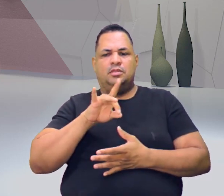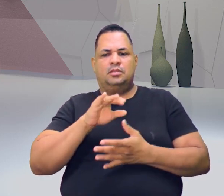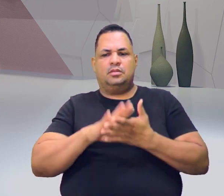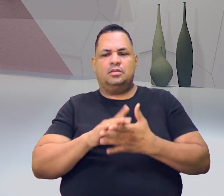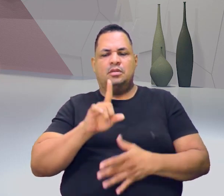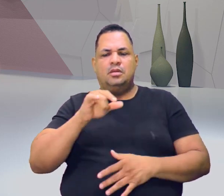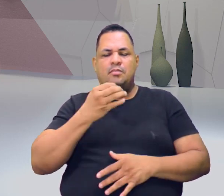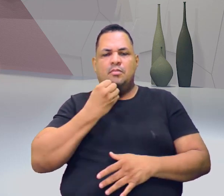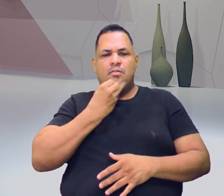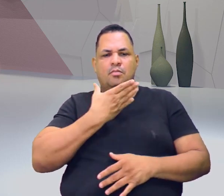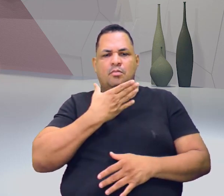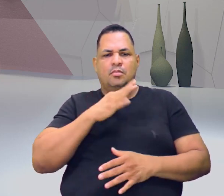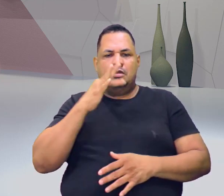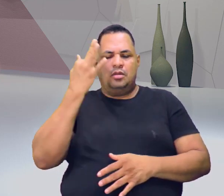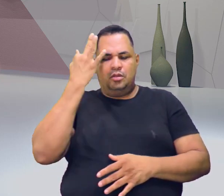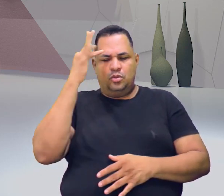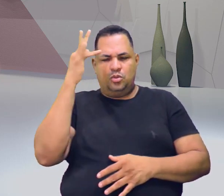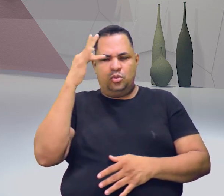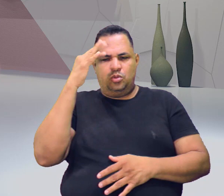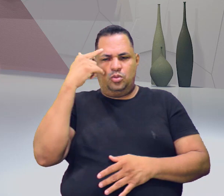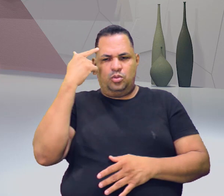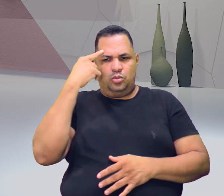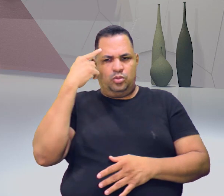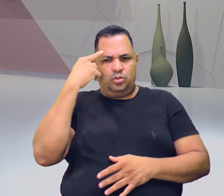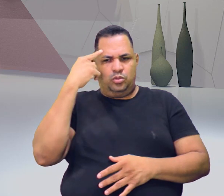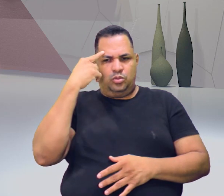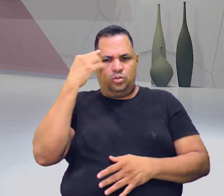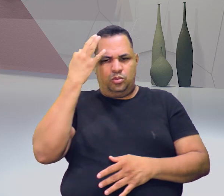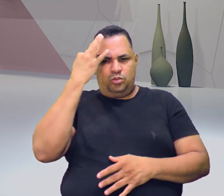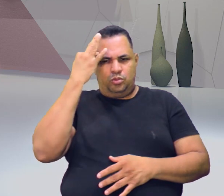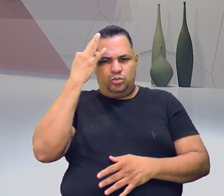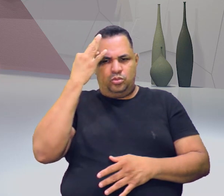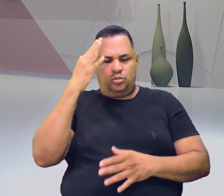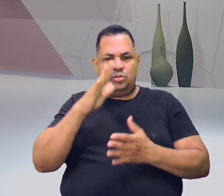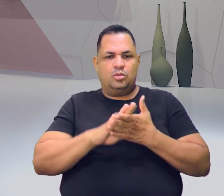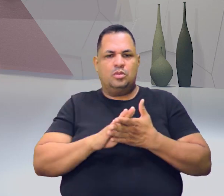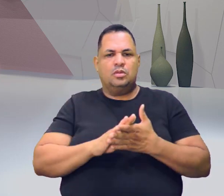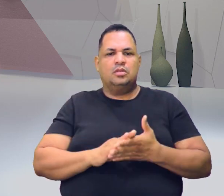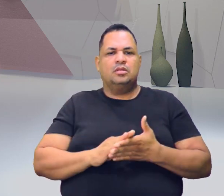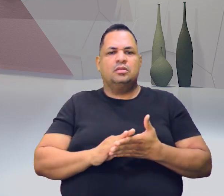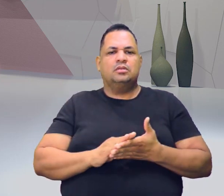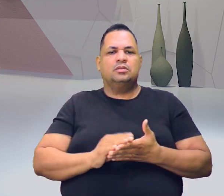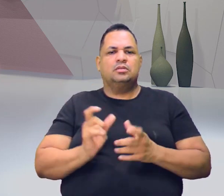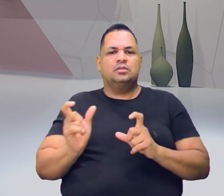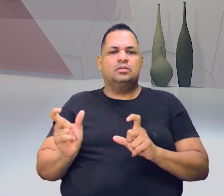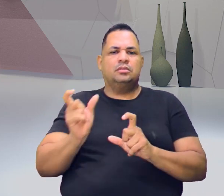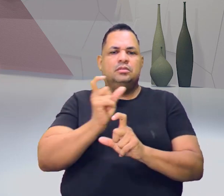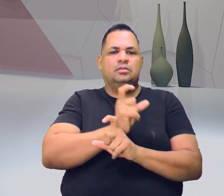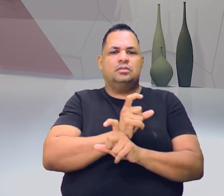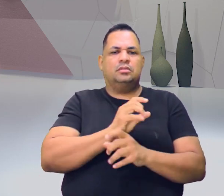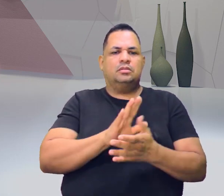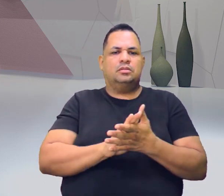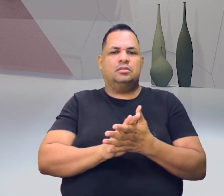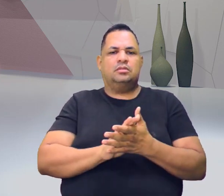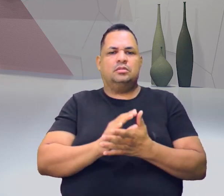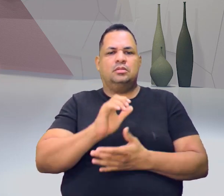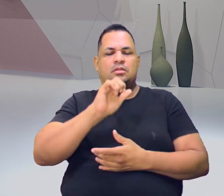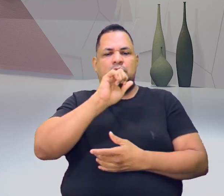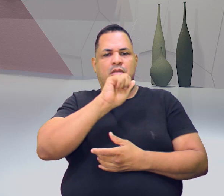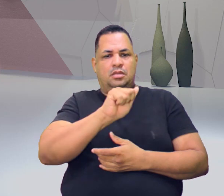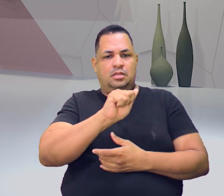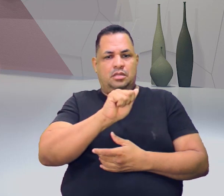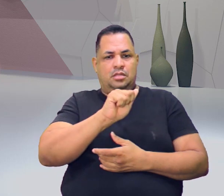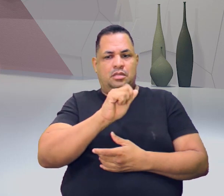é bom para dor de cabeça. Aí você vai colocar o determinante antes. A